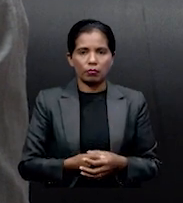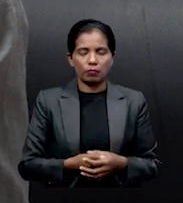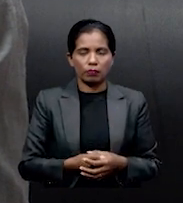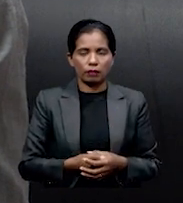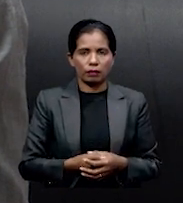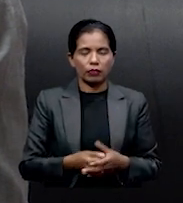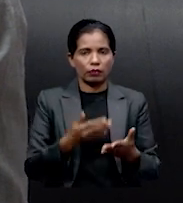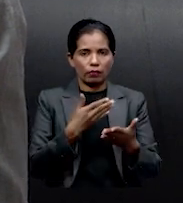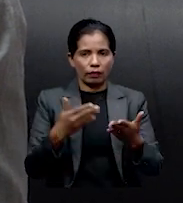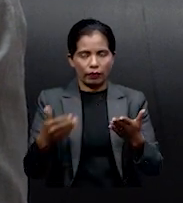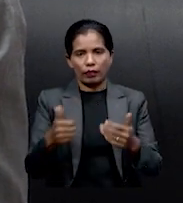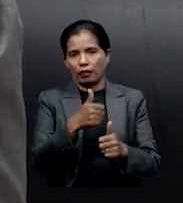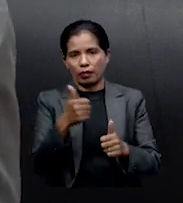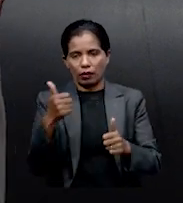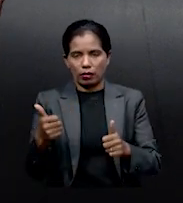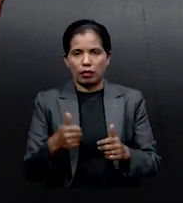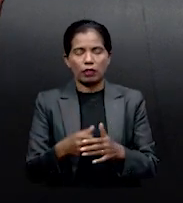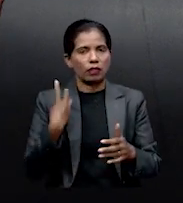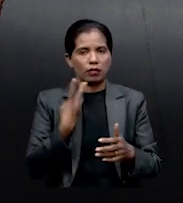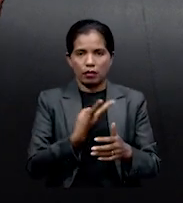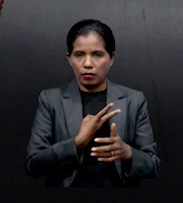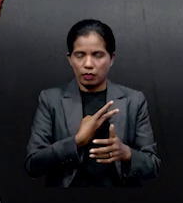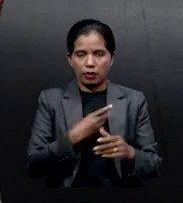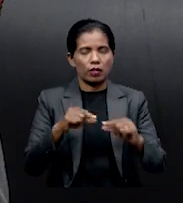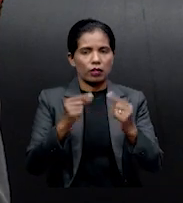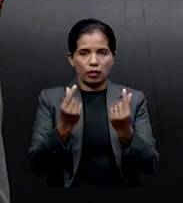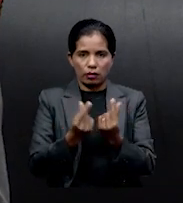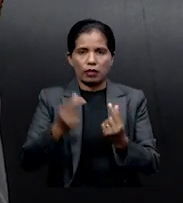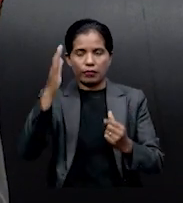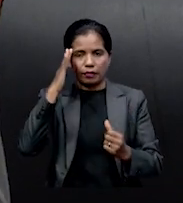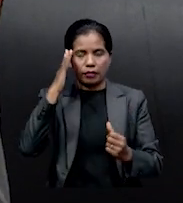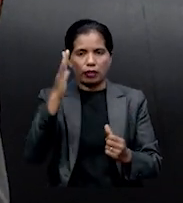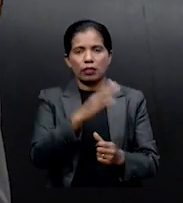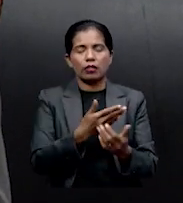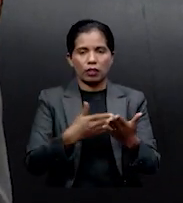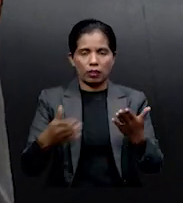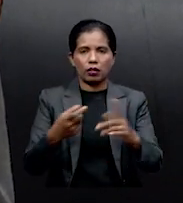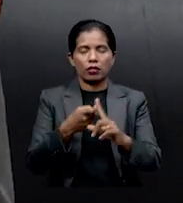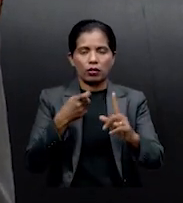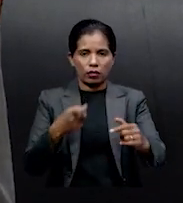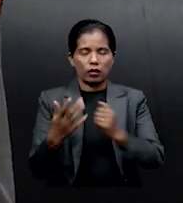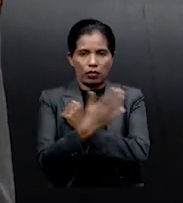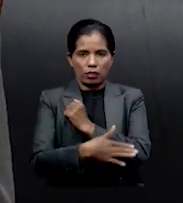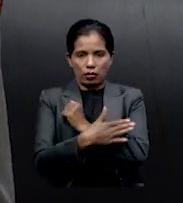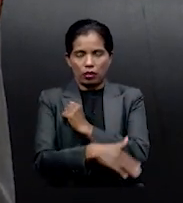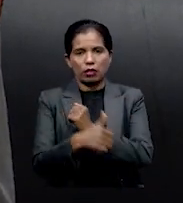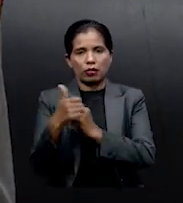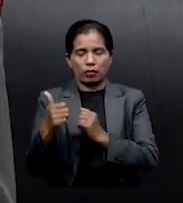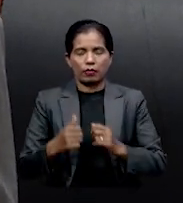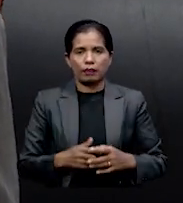boa selo tá nebe a minha equipa se descobre que está sassane mais o si sassan